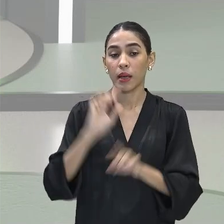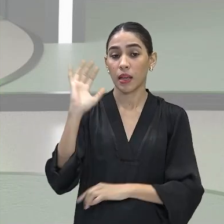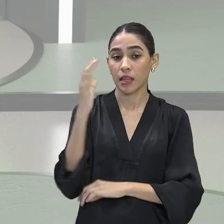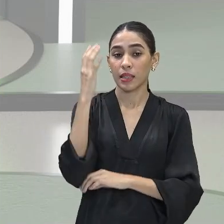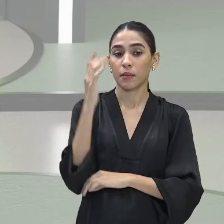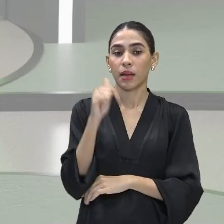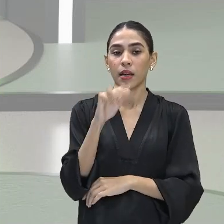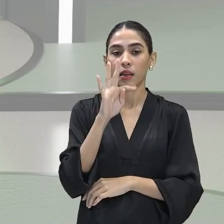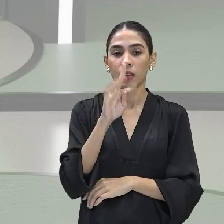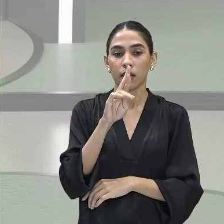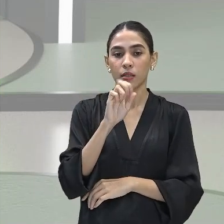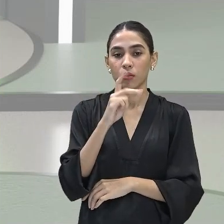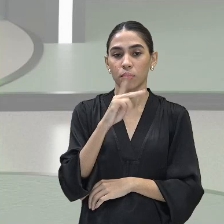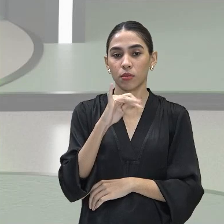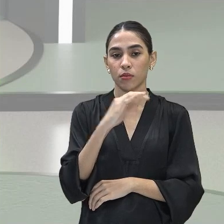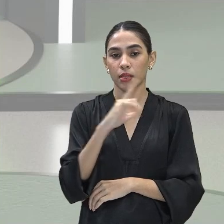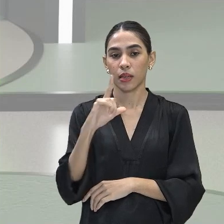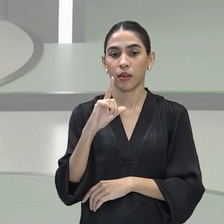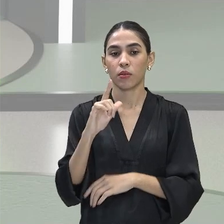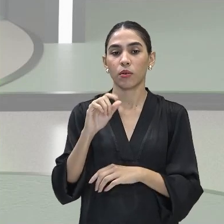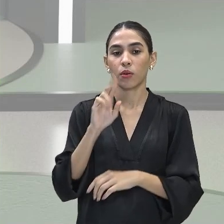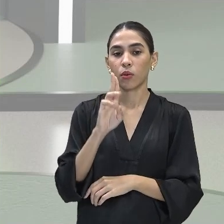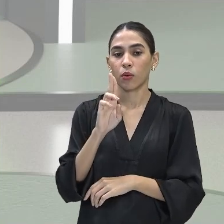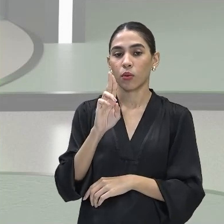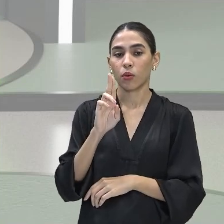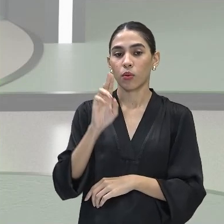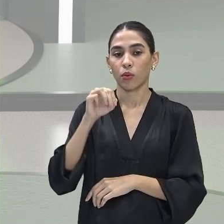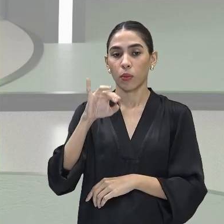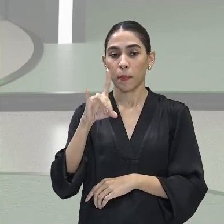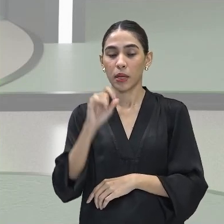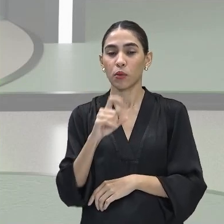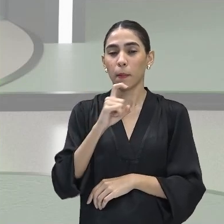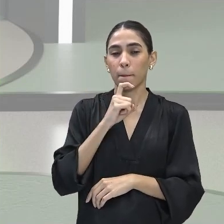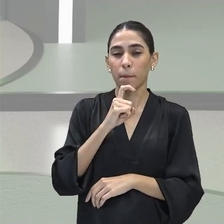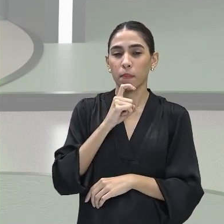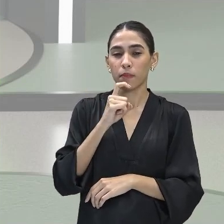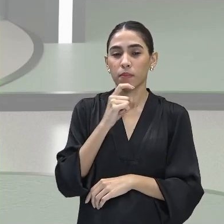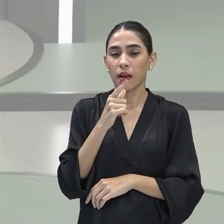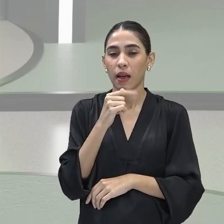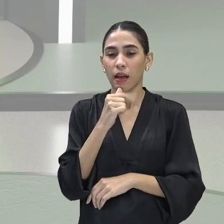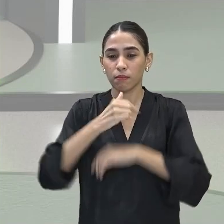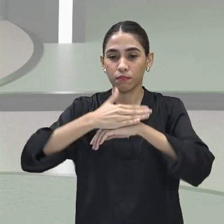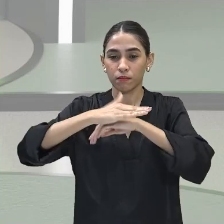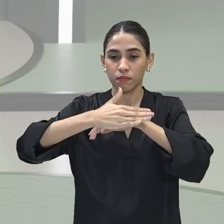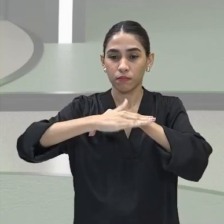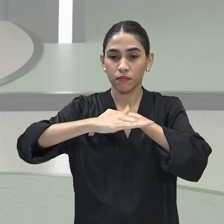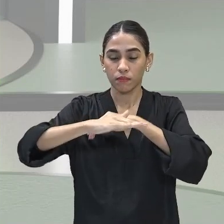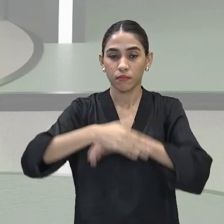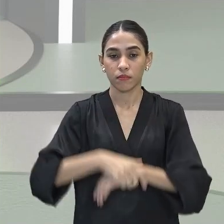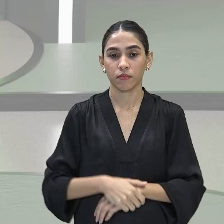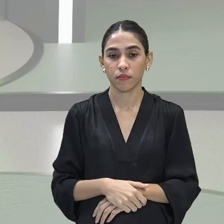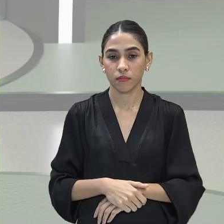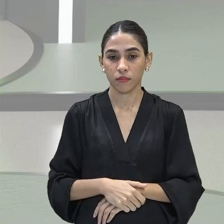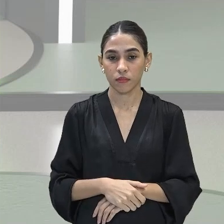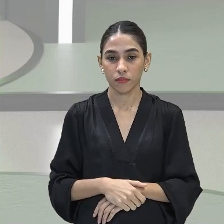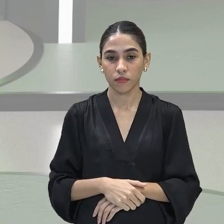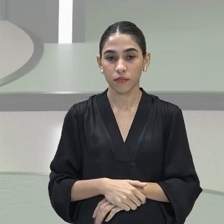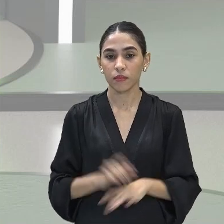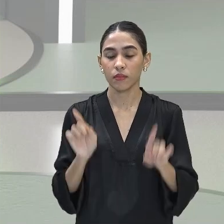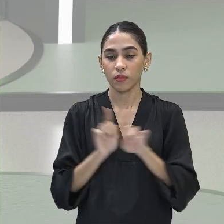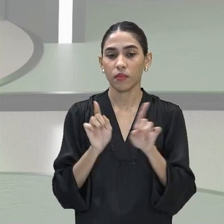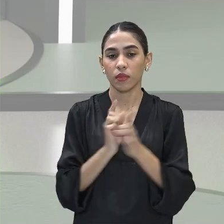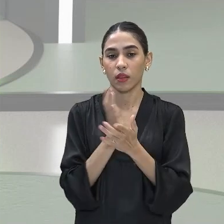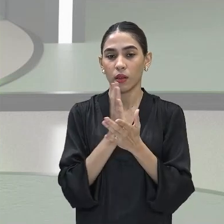ele apresenta essa característica do clima tropical úmido. Vamos observar também algumas espécies que